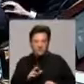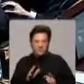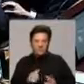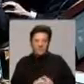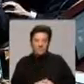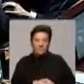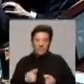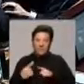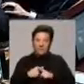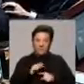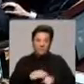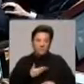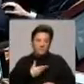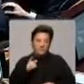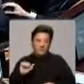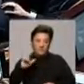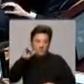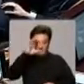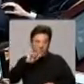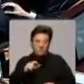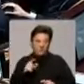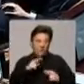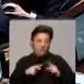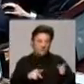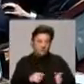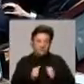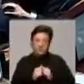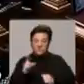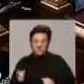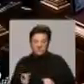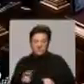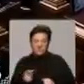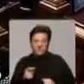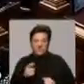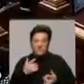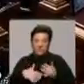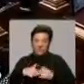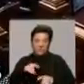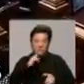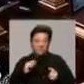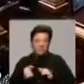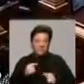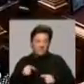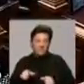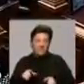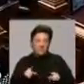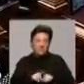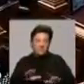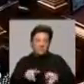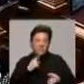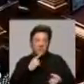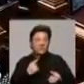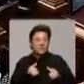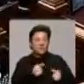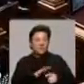A polémica com as dívidas do Primeiro-Ministro ao Fisco e à Segurança Social paira sobre o debate. Mesmo quando a discussão é